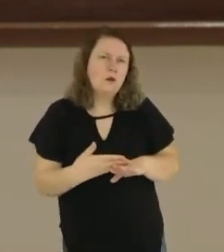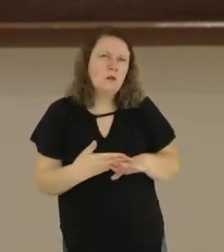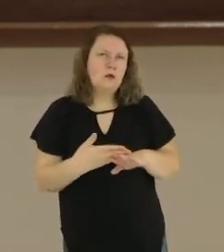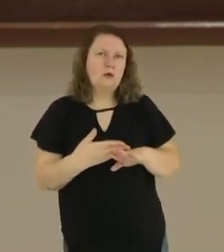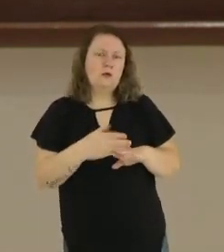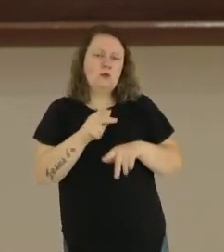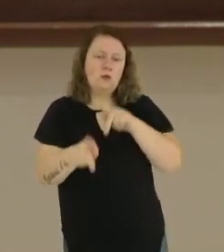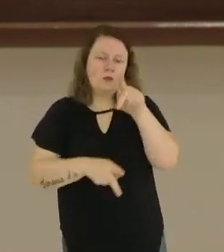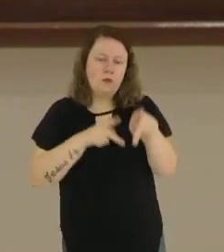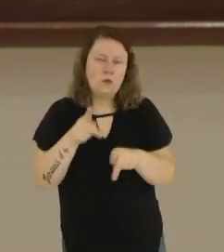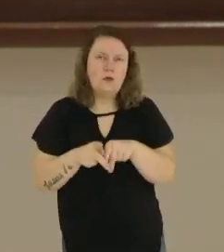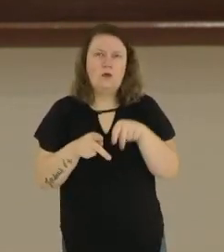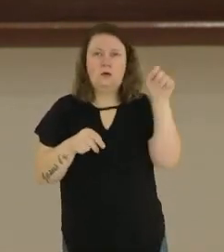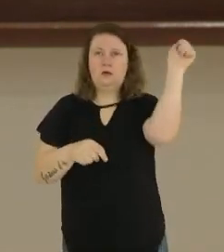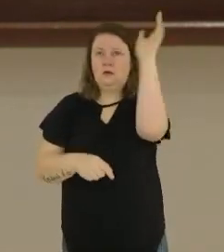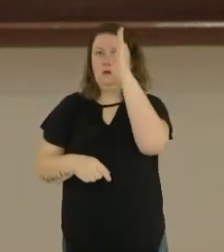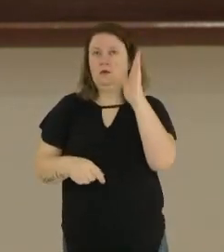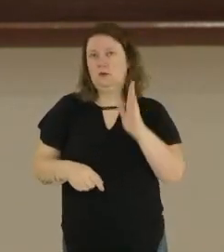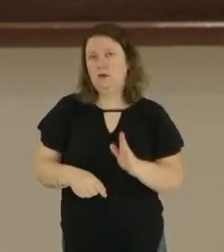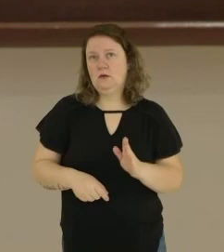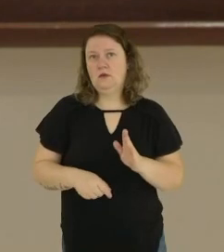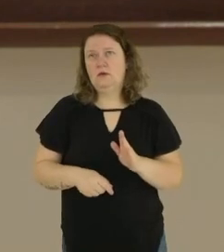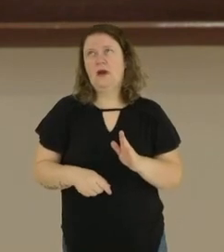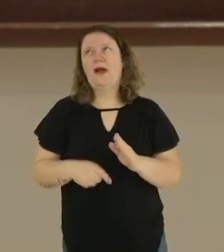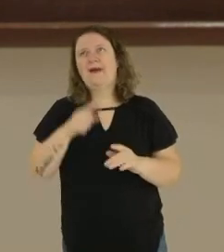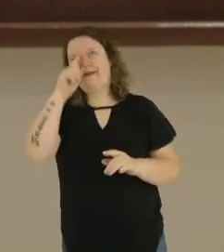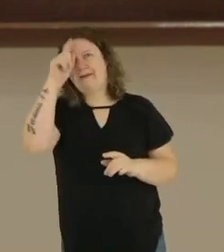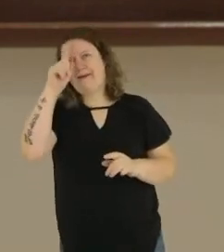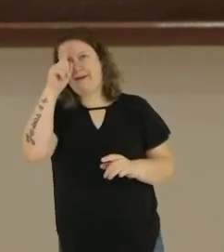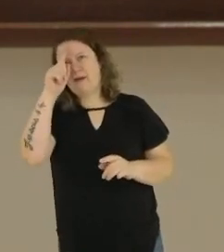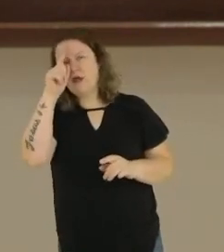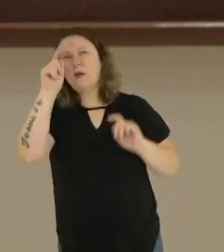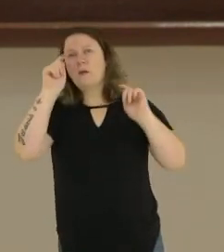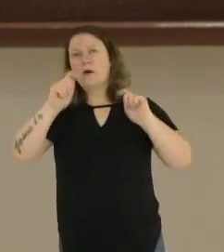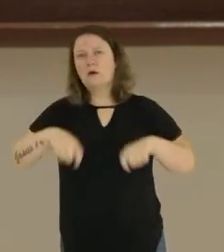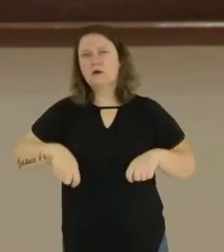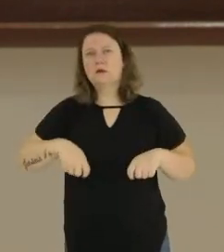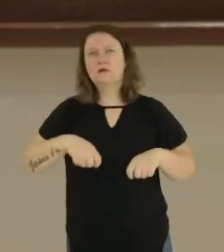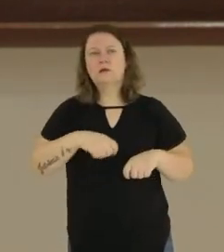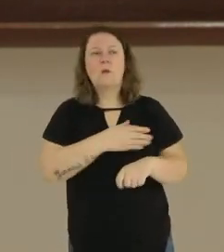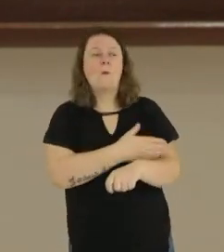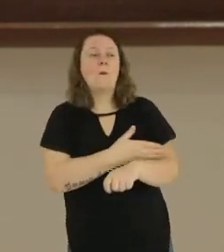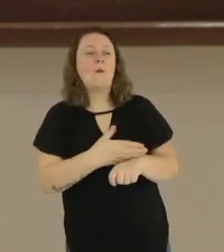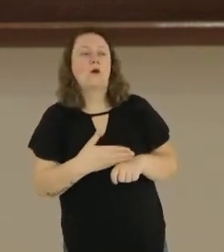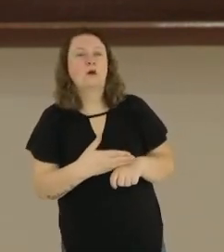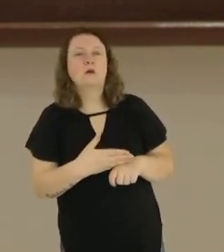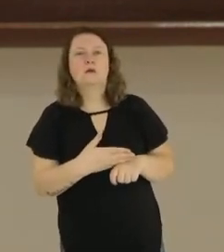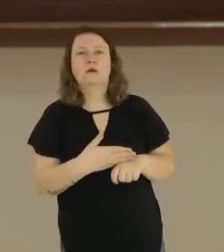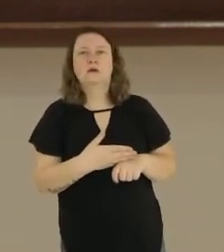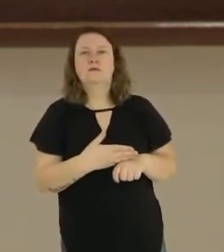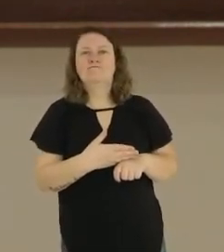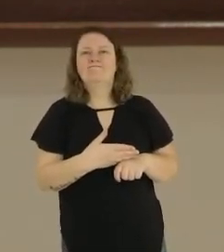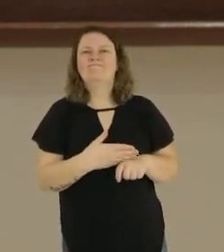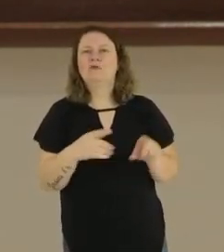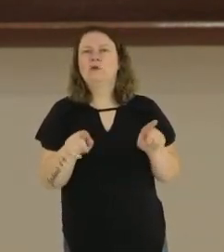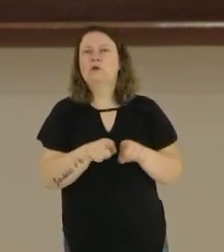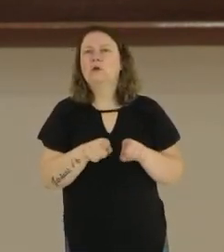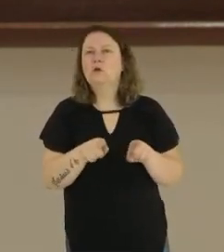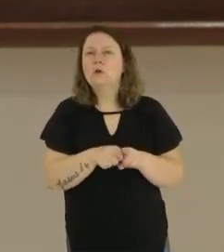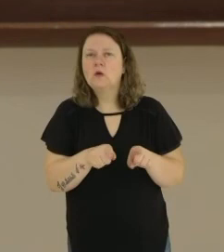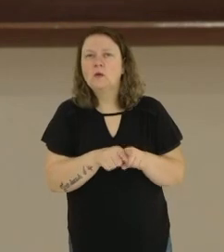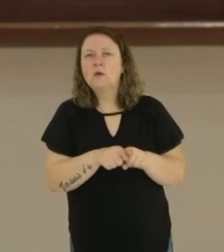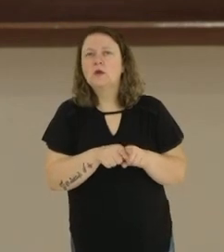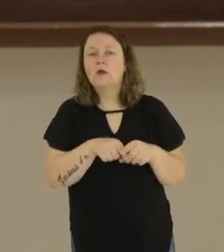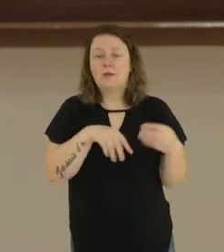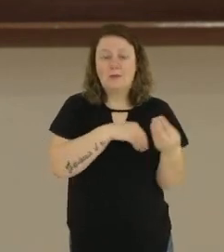brasileira, onde se esperava que essa imigração europeia branqueasse e impedisse a miscigenação existente na